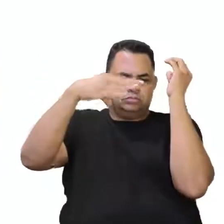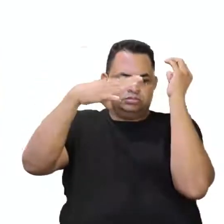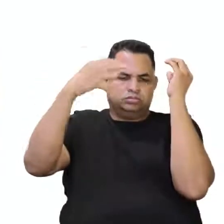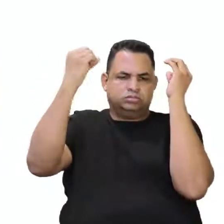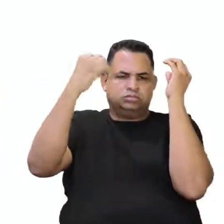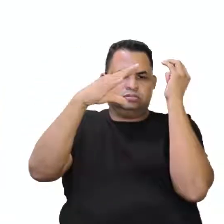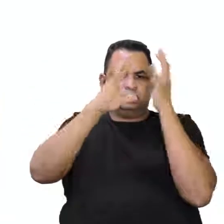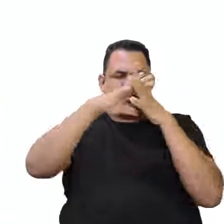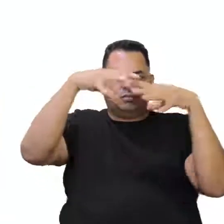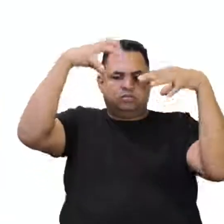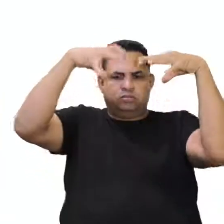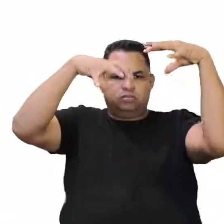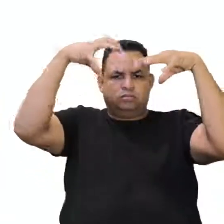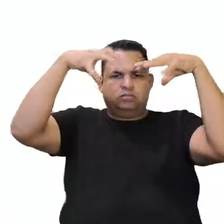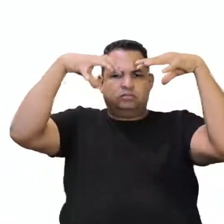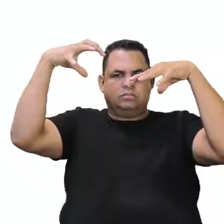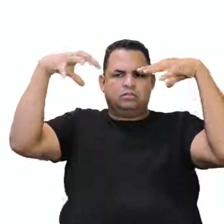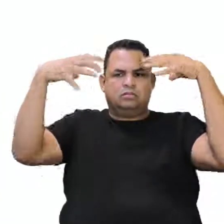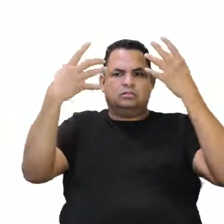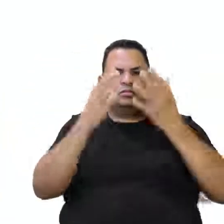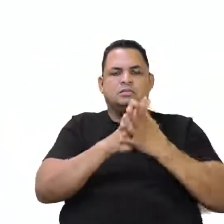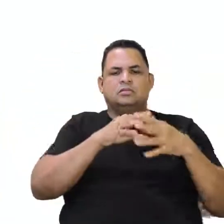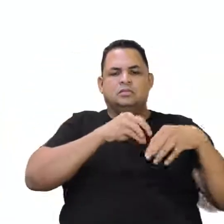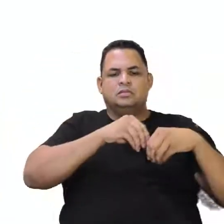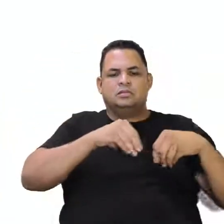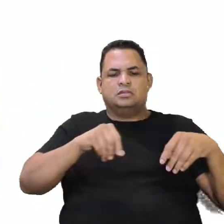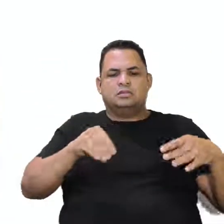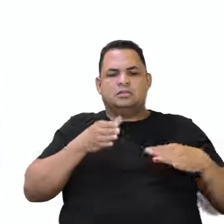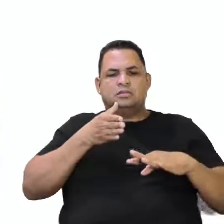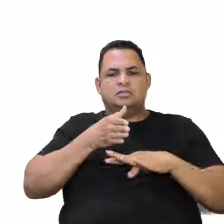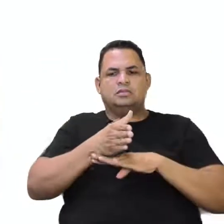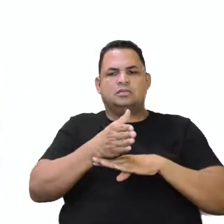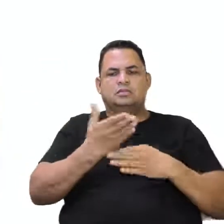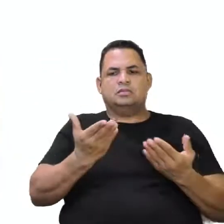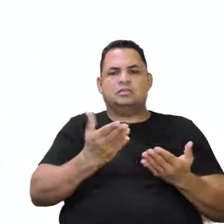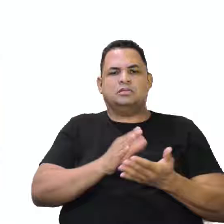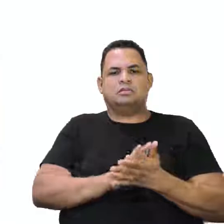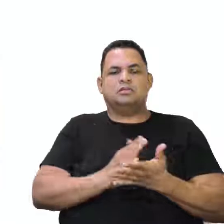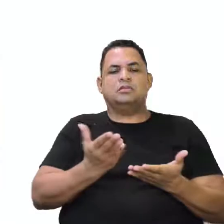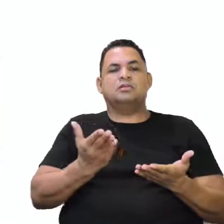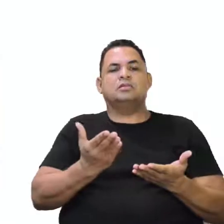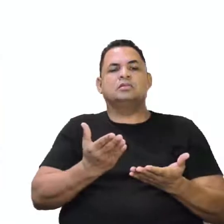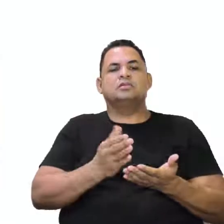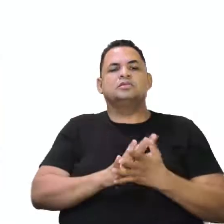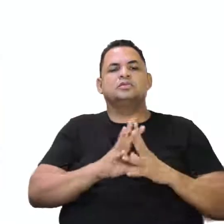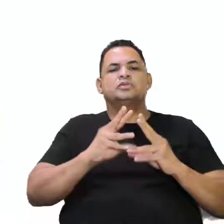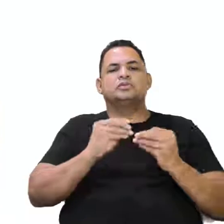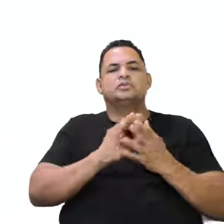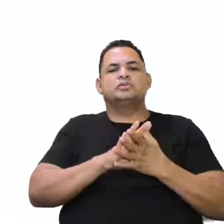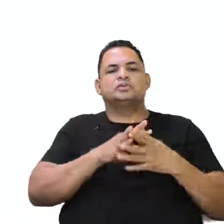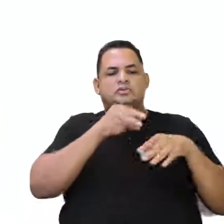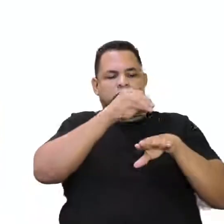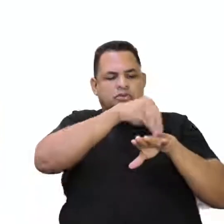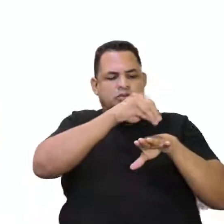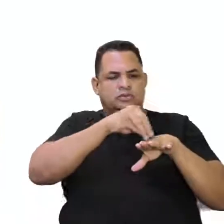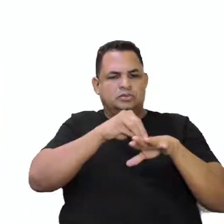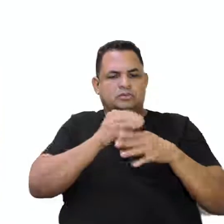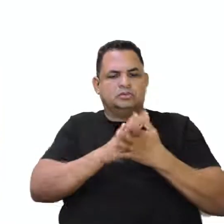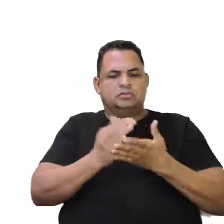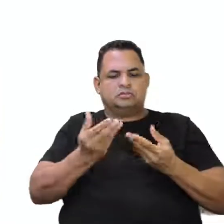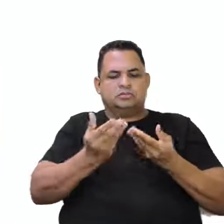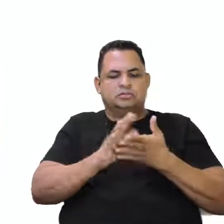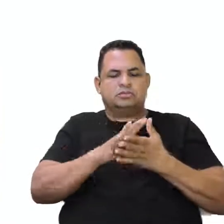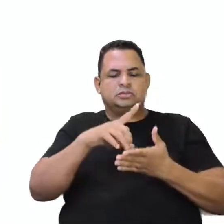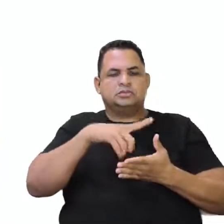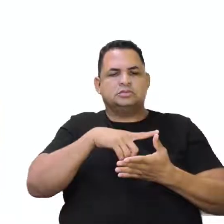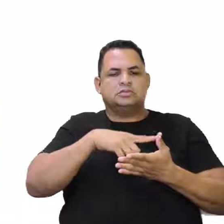solar, a chuva vai incidir sobre esse solo diretamente, levando todos os nutrientes que possam estar nesse